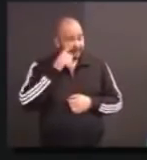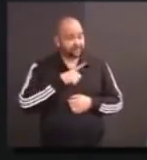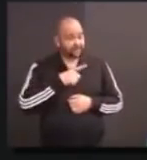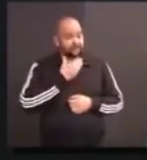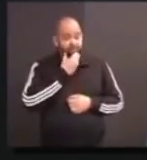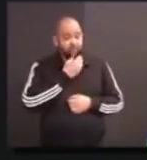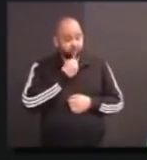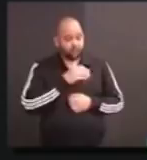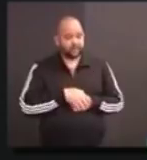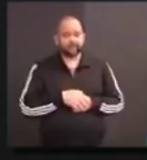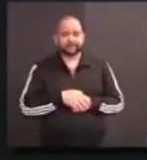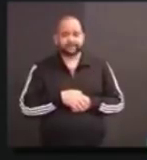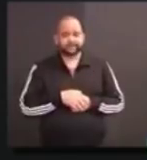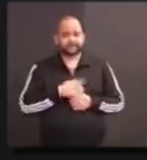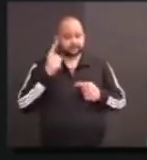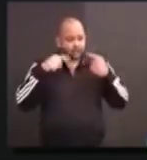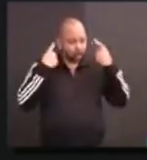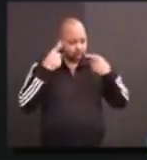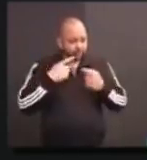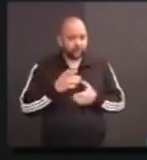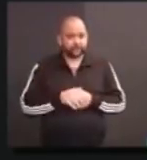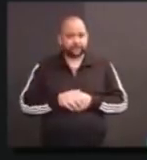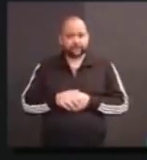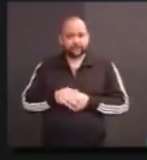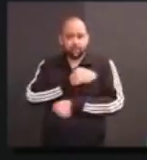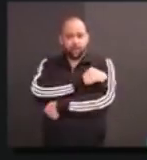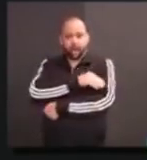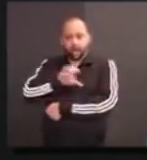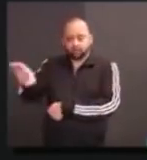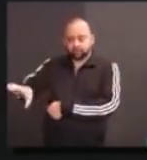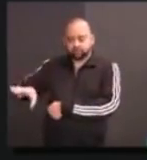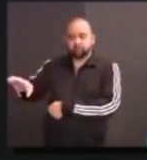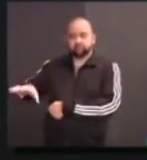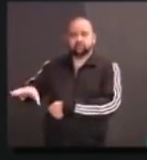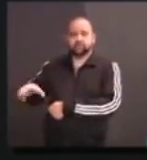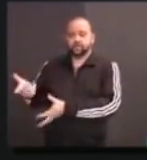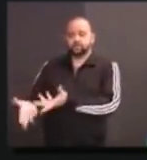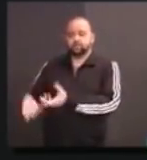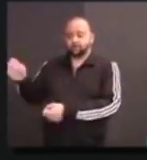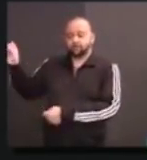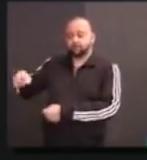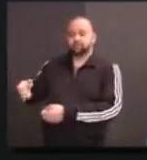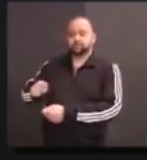aqui, jogou álcool nela e botou fogo?